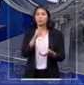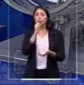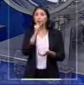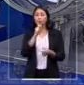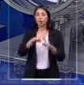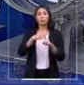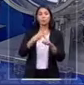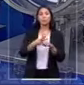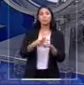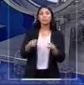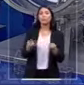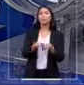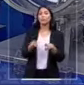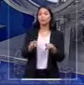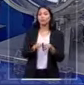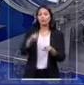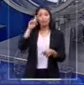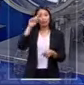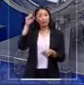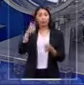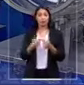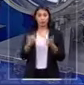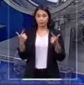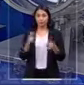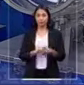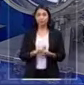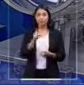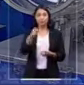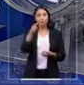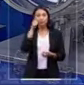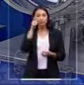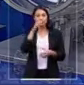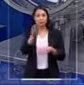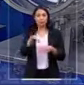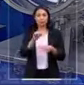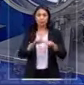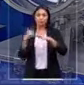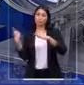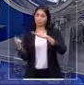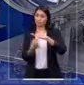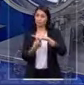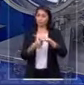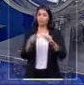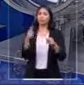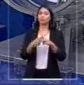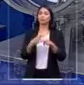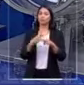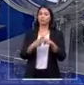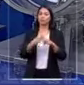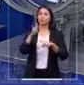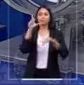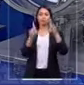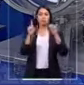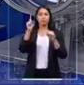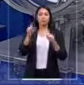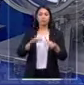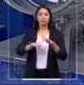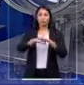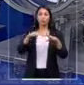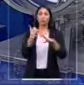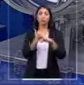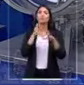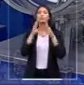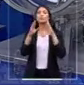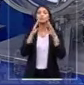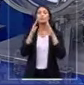Dupla Sena e também Dia de Sorte. Você acompanha os sorteios pelas redes sociais da Caixa e da Rede TV, no YouTube e no